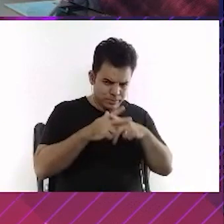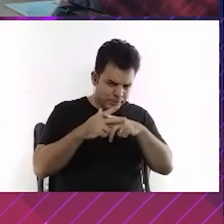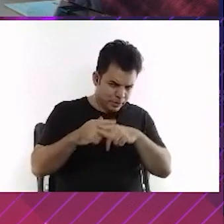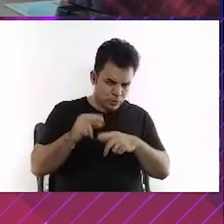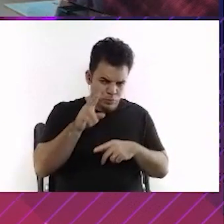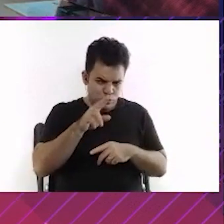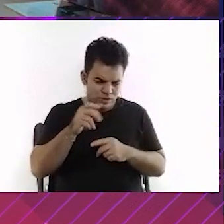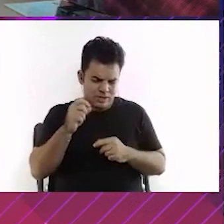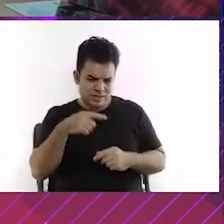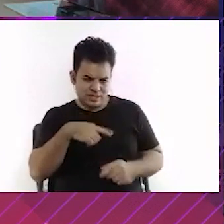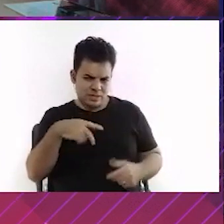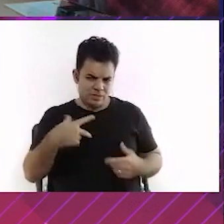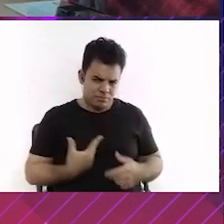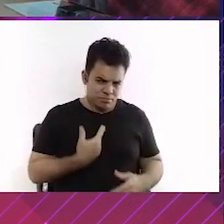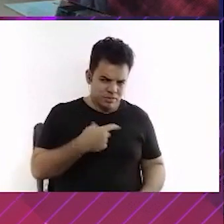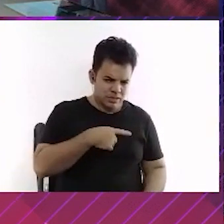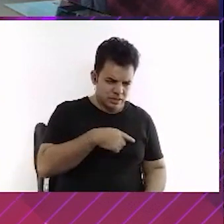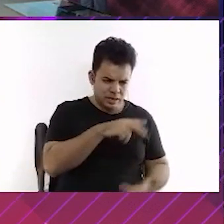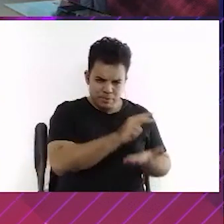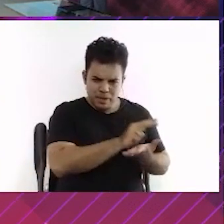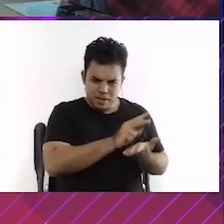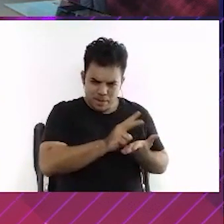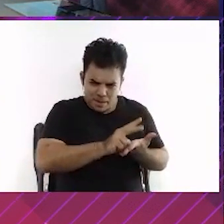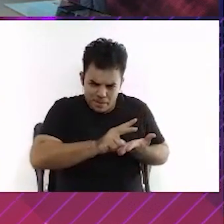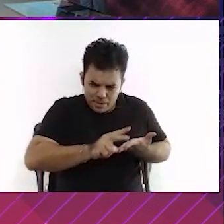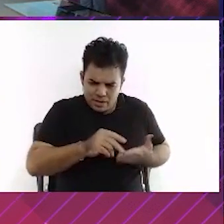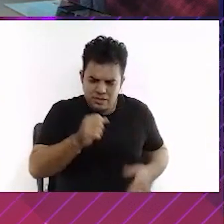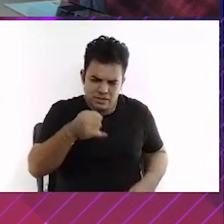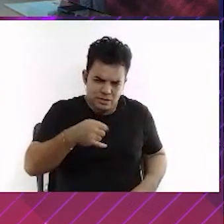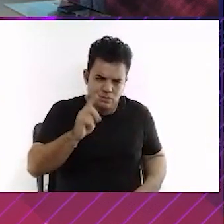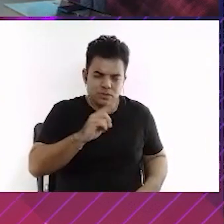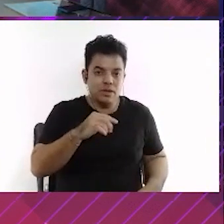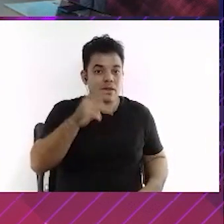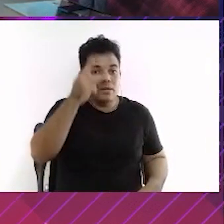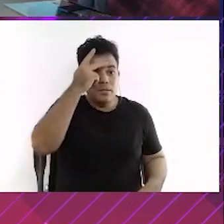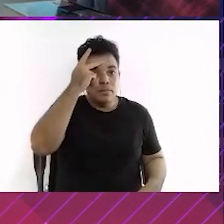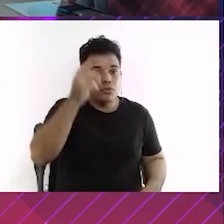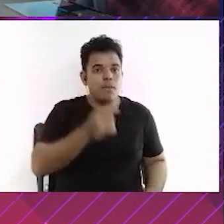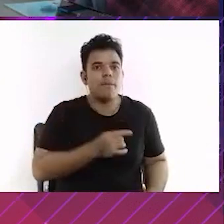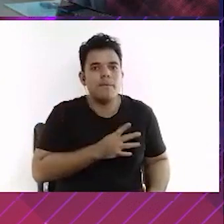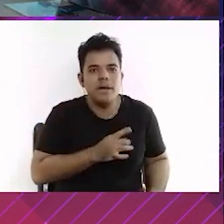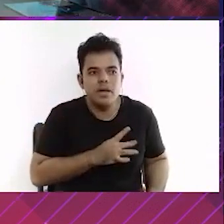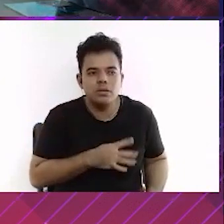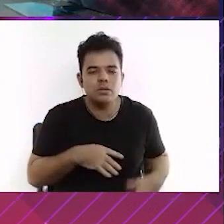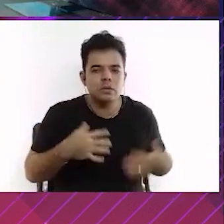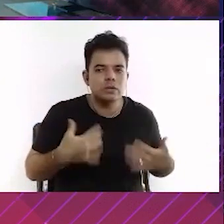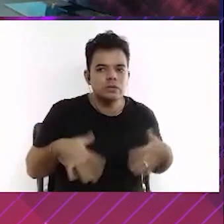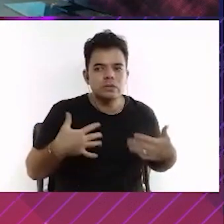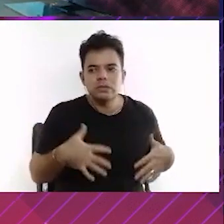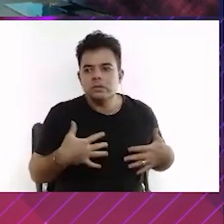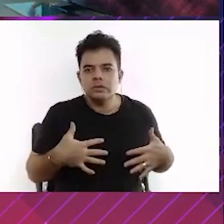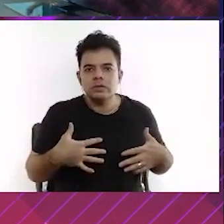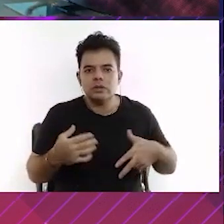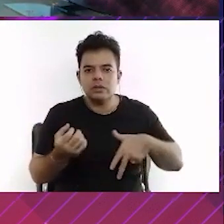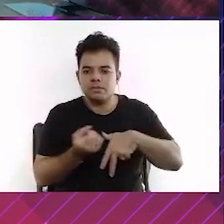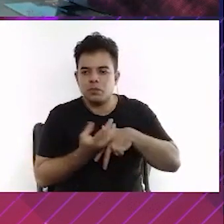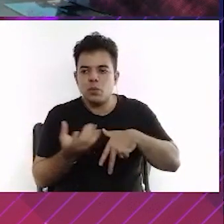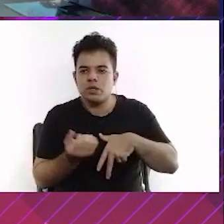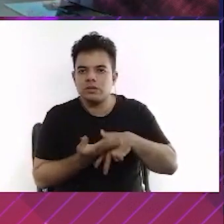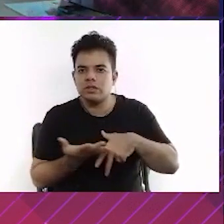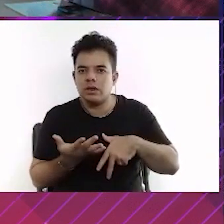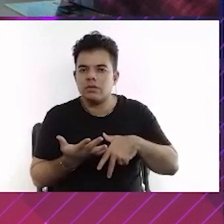o medo ou receio das pessoas em falar sobre doação de órgãos podia impactar nesse número. Então, levantamos